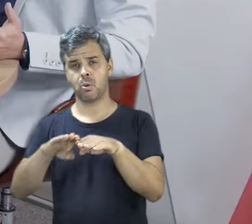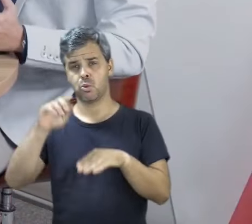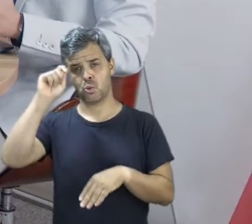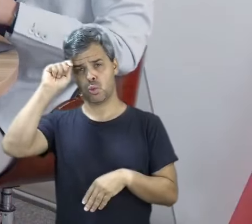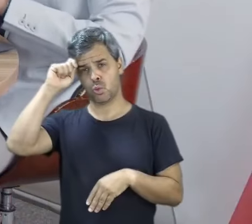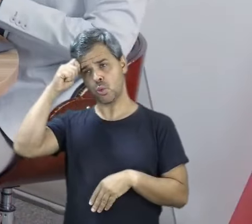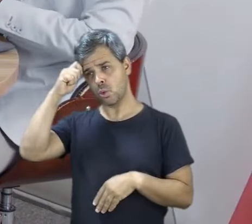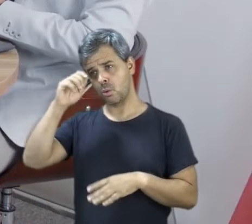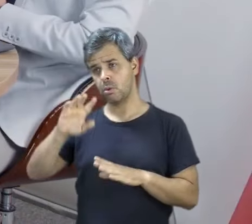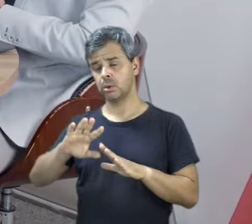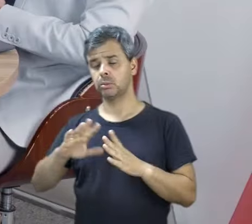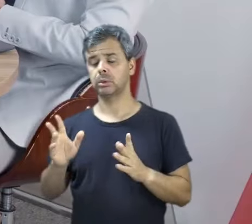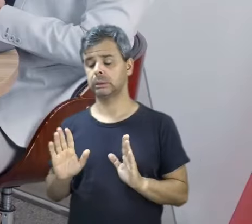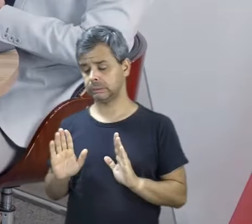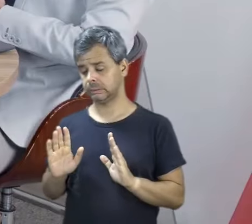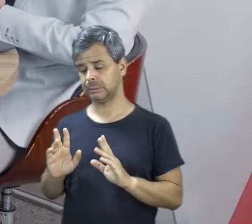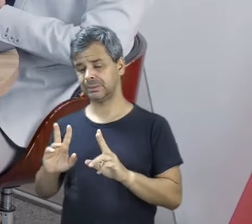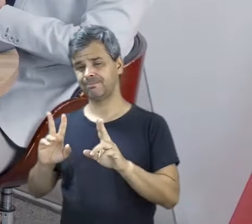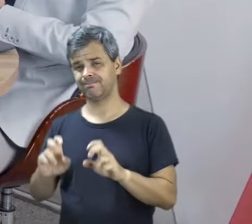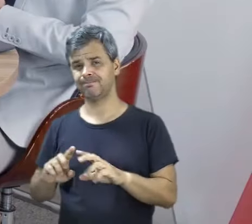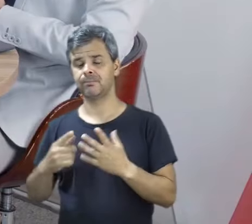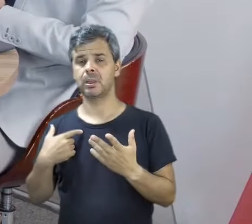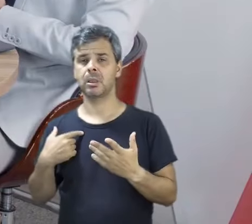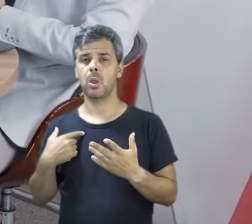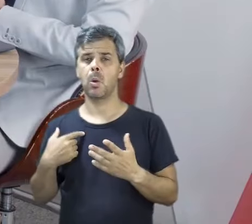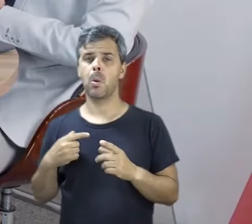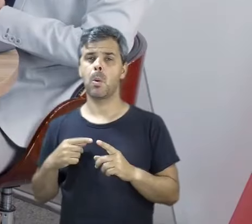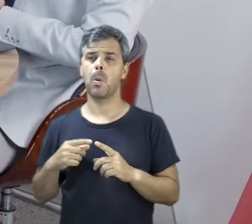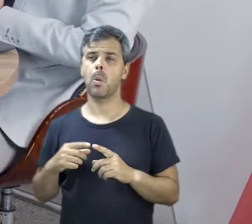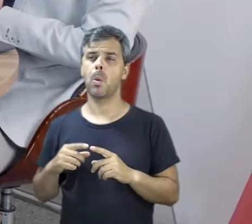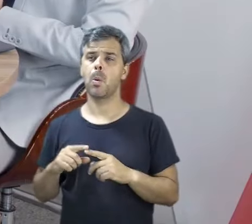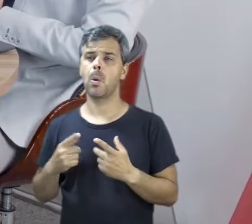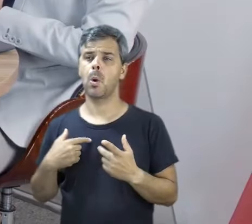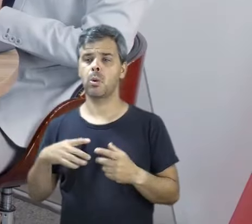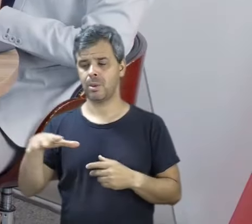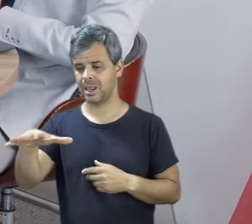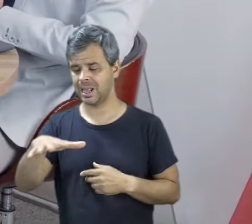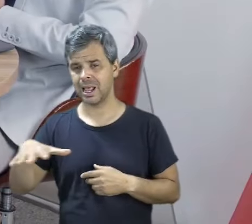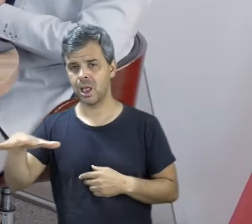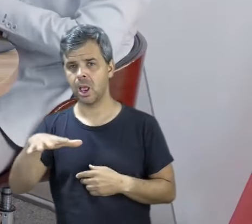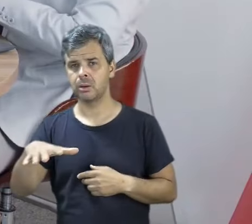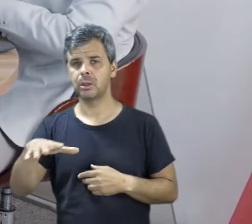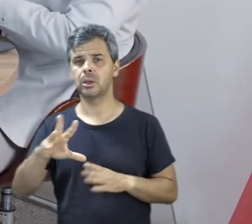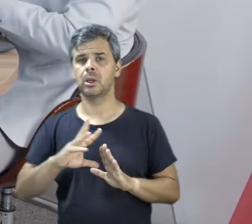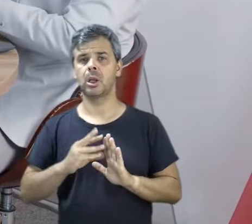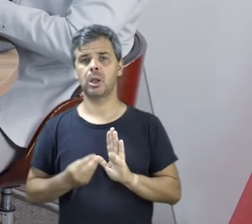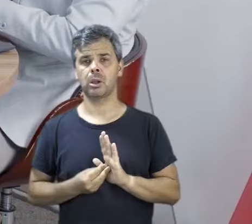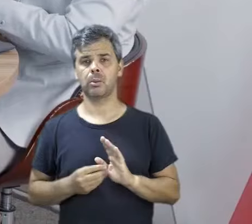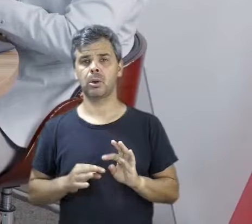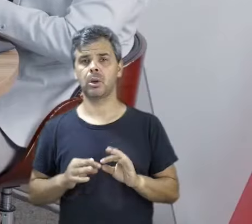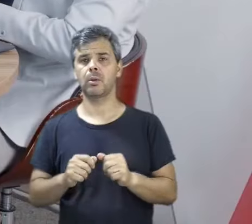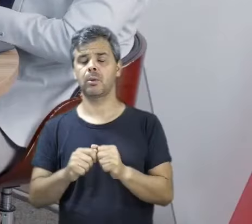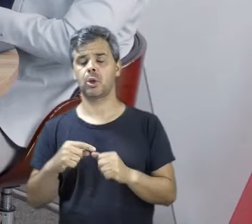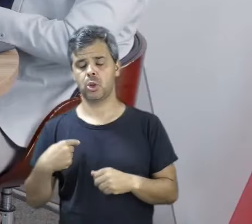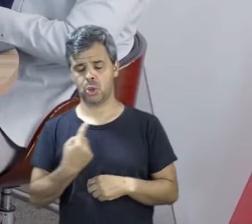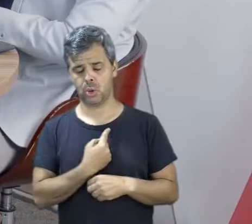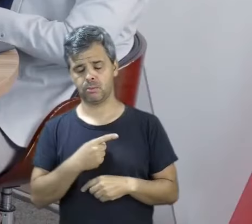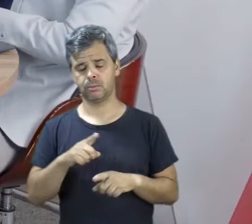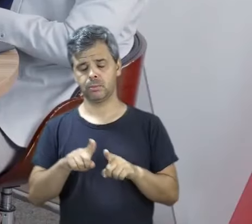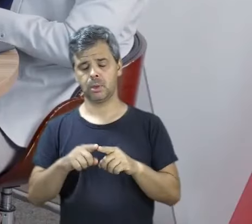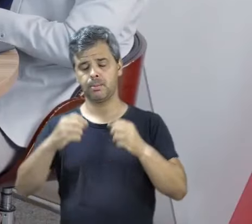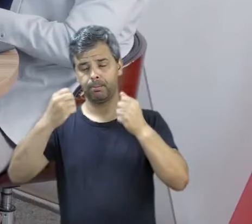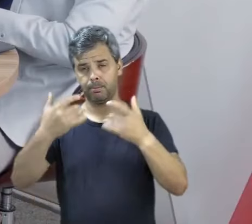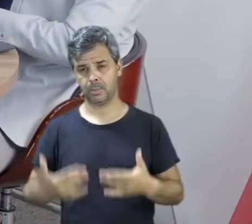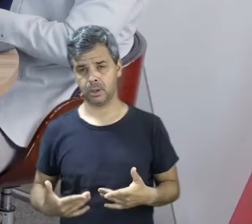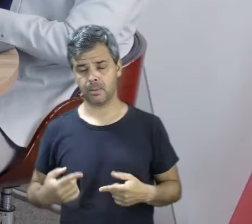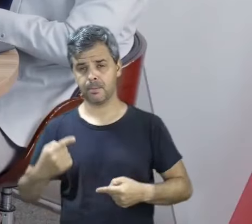racial sem entrar num tema que é a titulação, né, dos territórios quilombolas. Eu acho que é importante a gente falar, até porque é uma